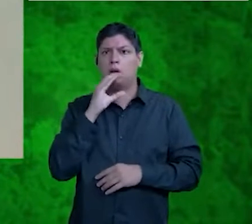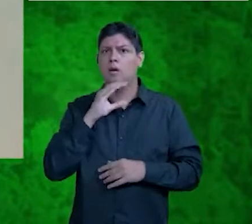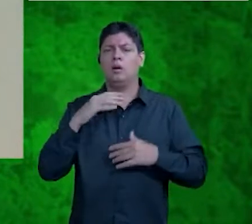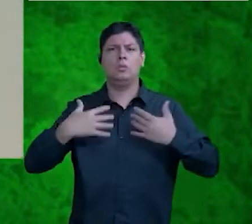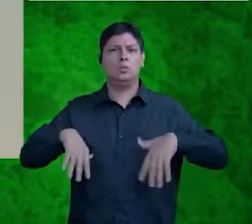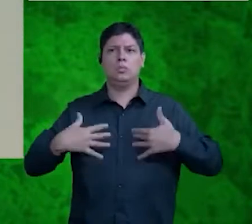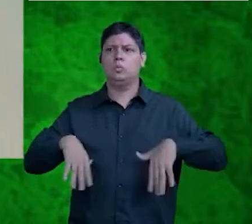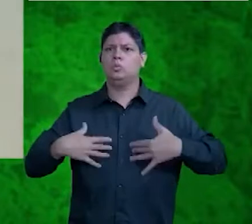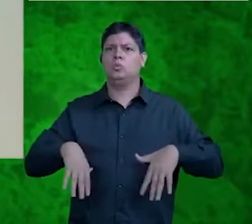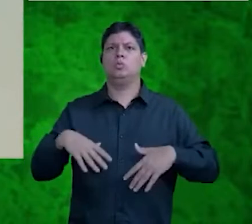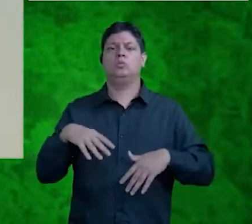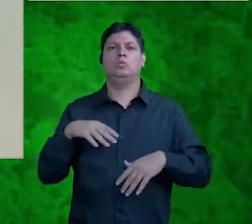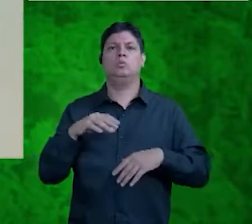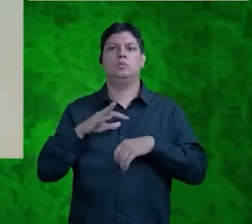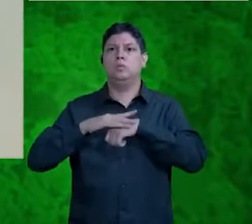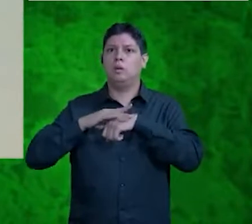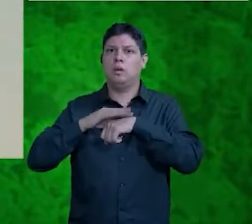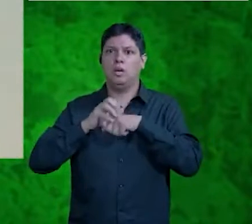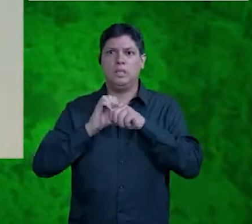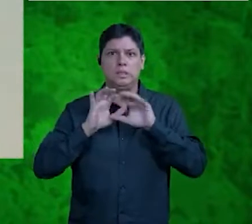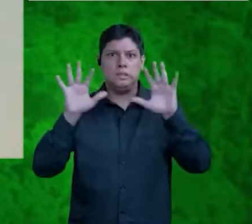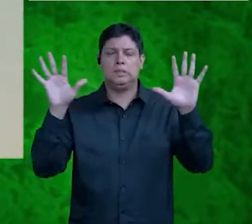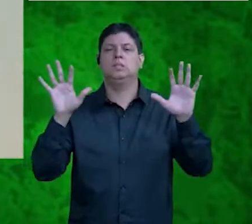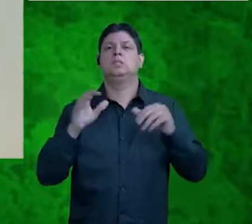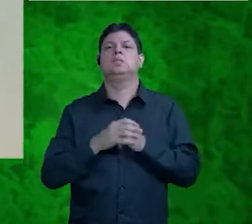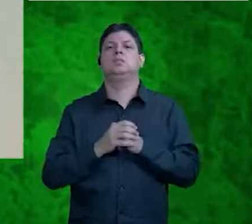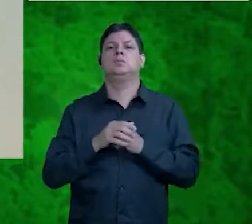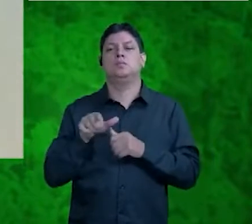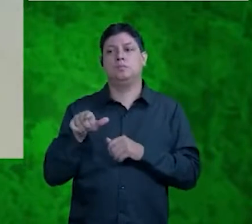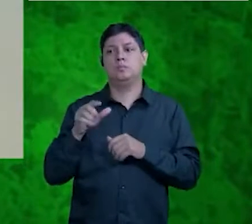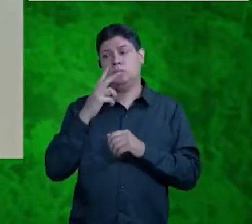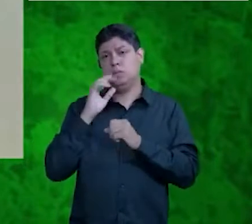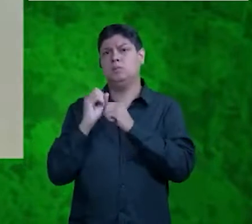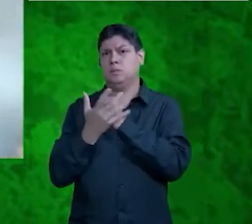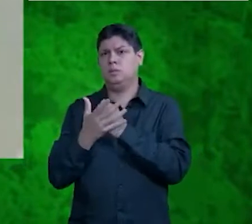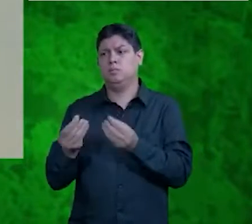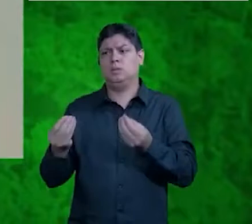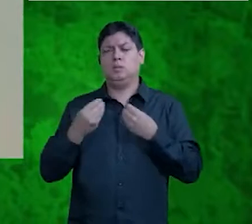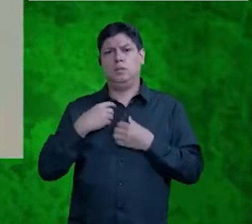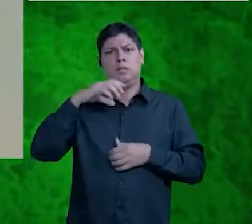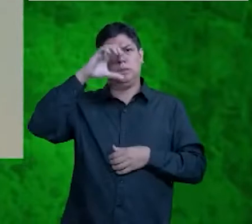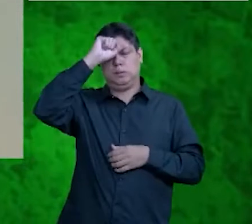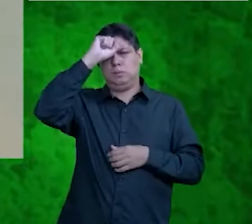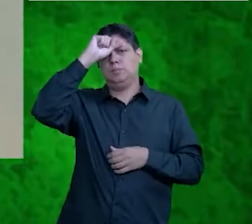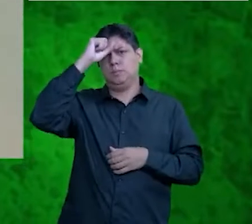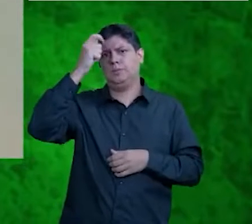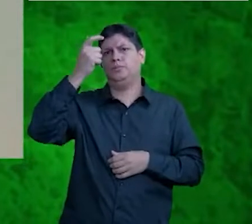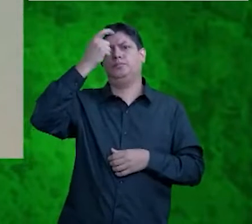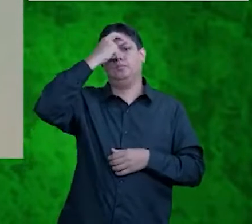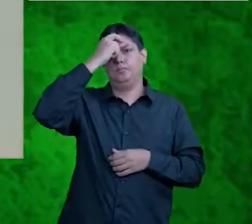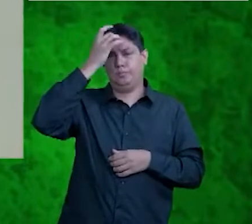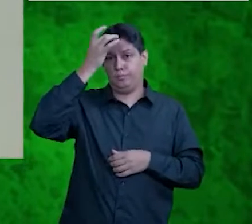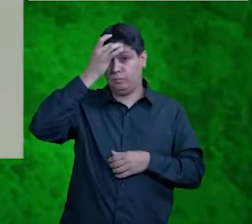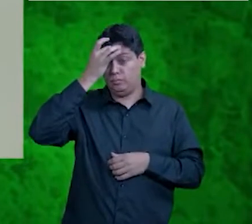de tudo, essa consciência que a pandemia nos trouxe. E lógico, nós agora no